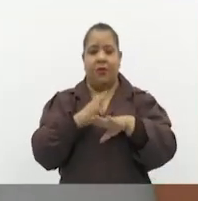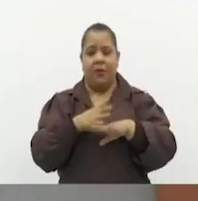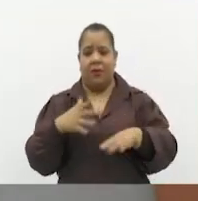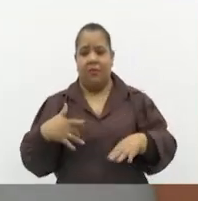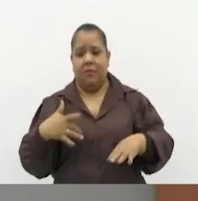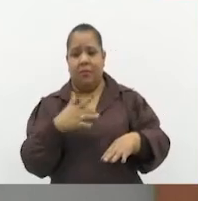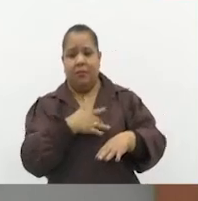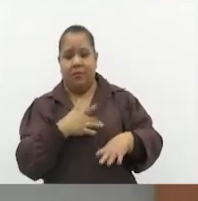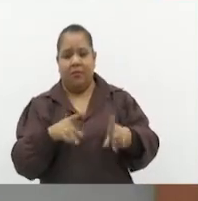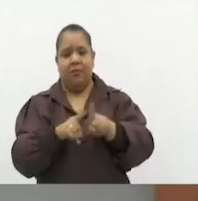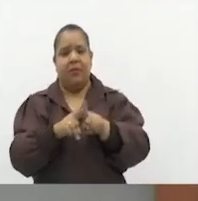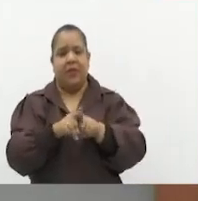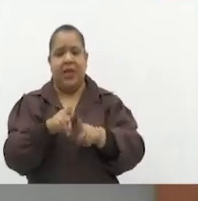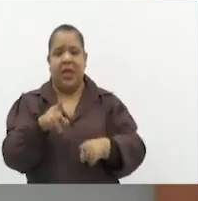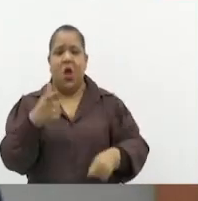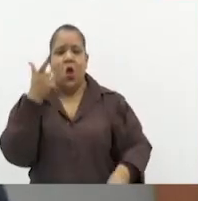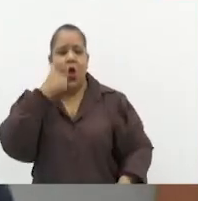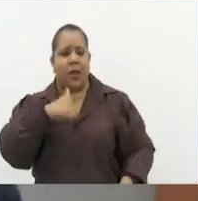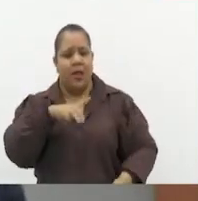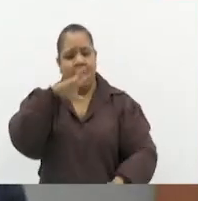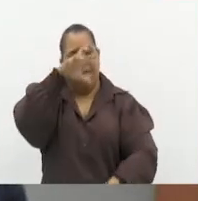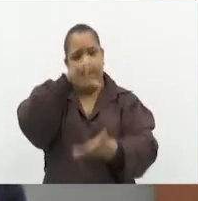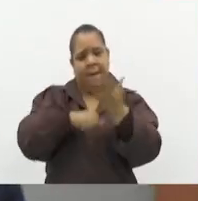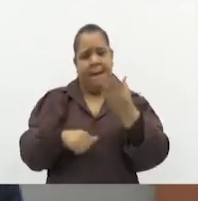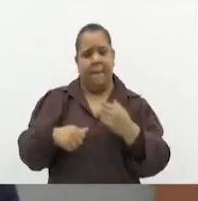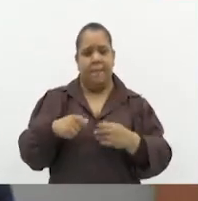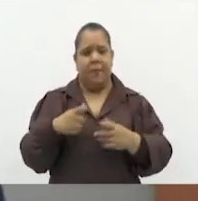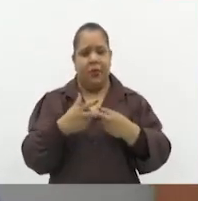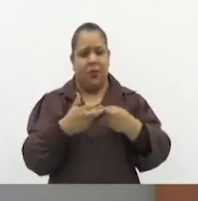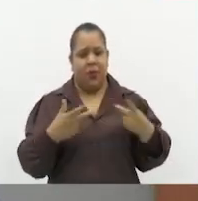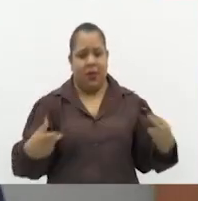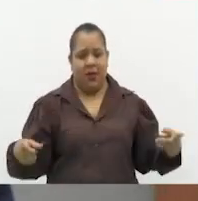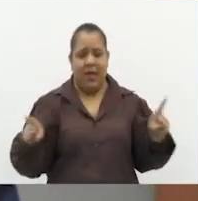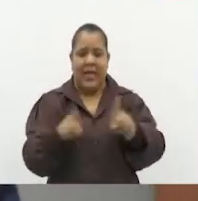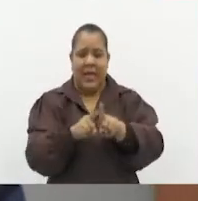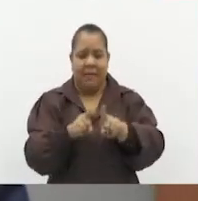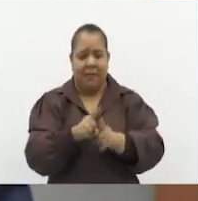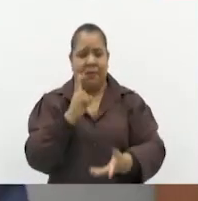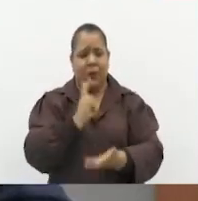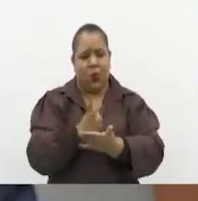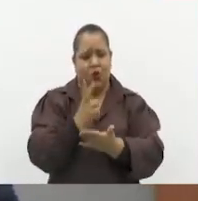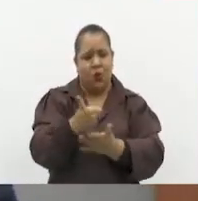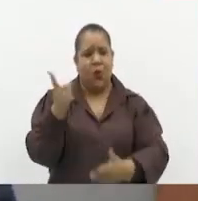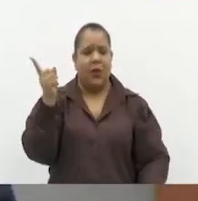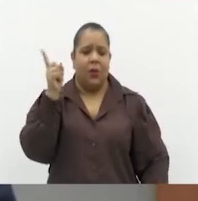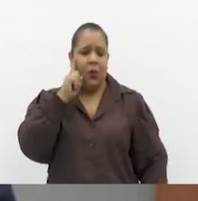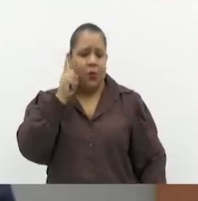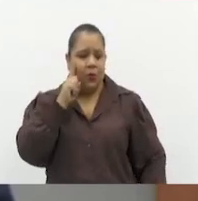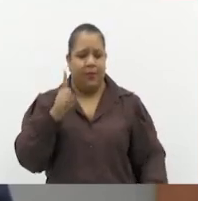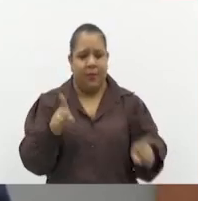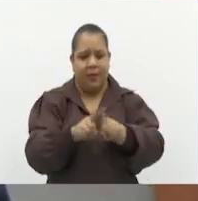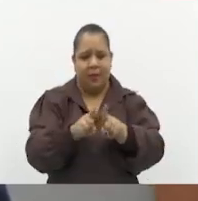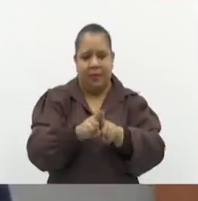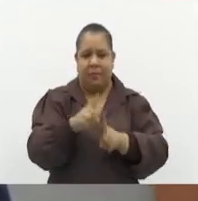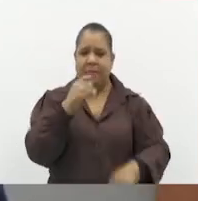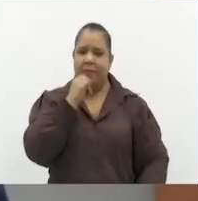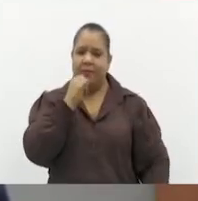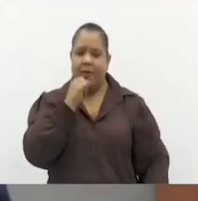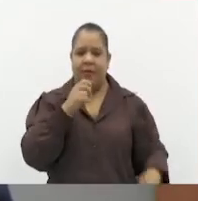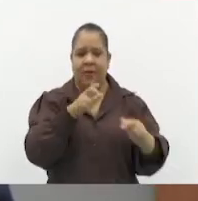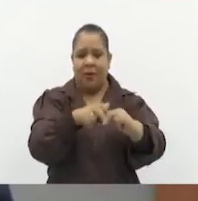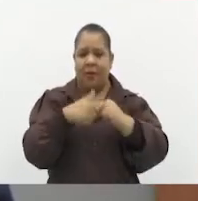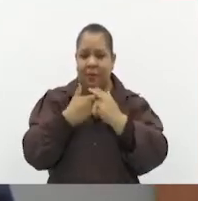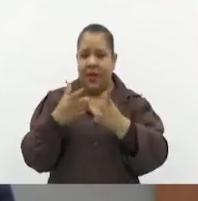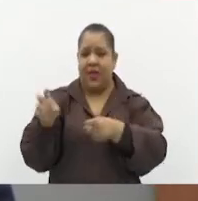que adquirir produtos de manutenção do dia a dia de uma unidade administrativa do